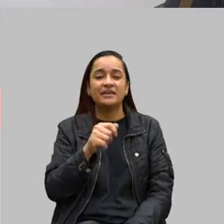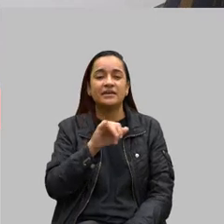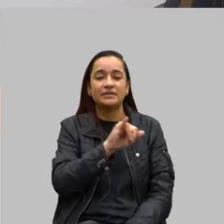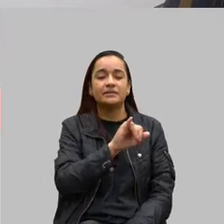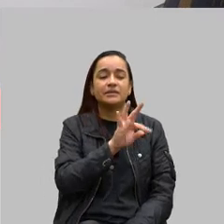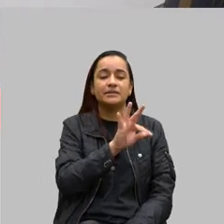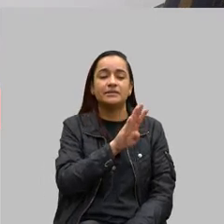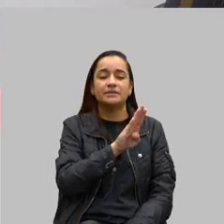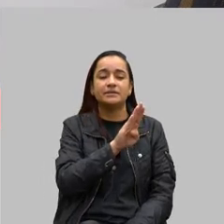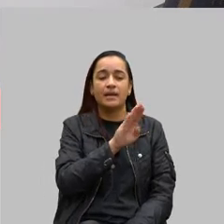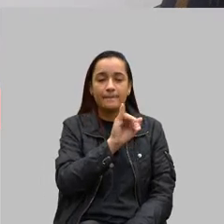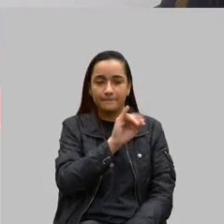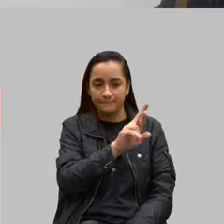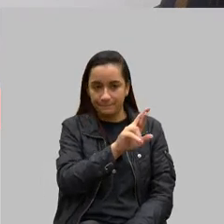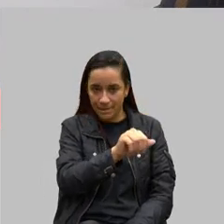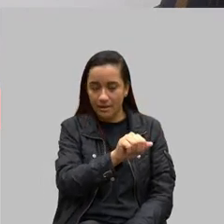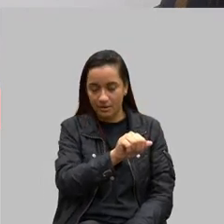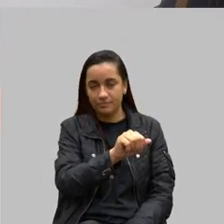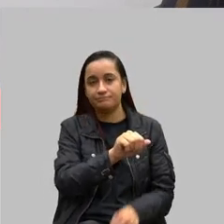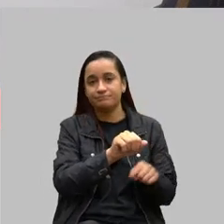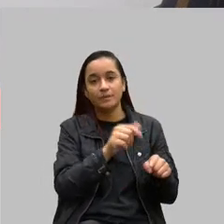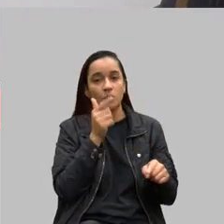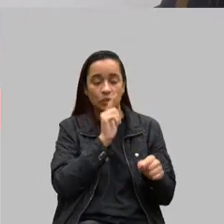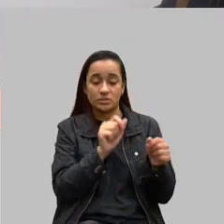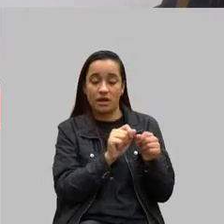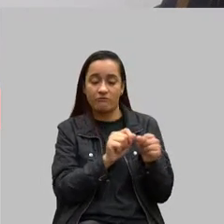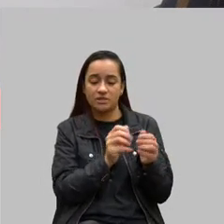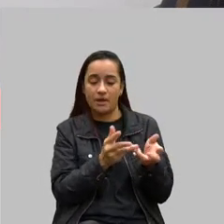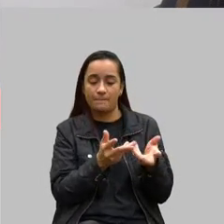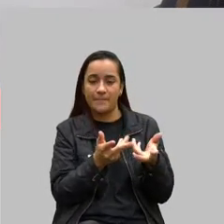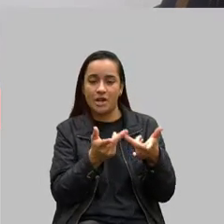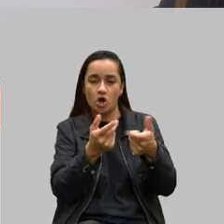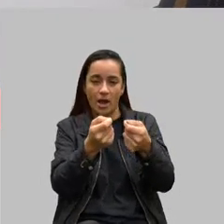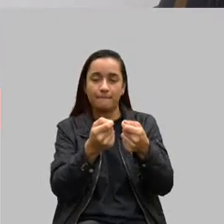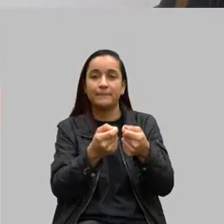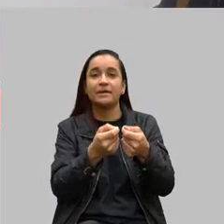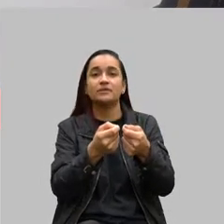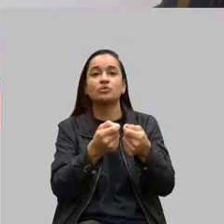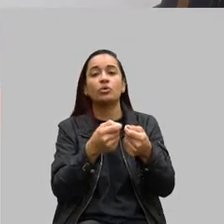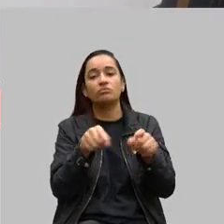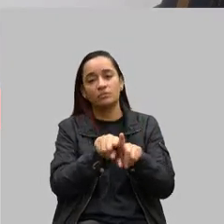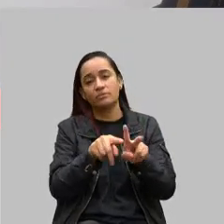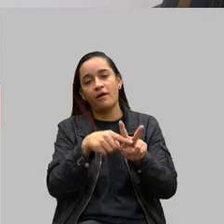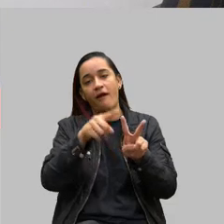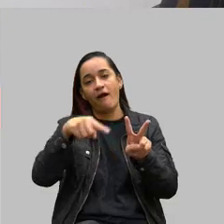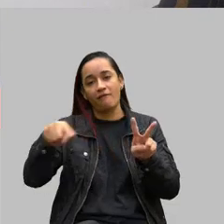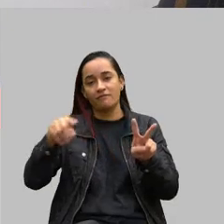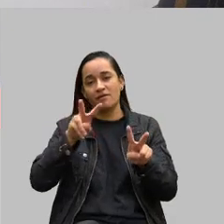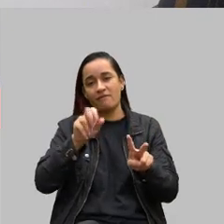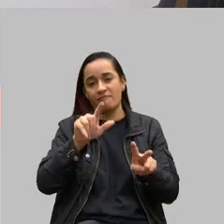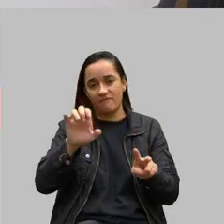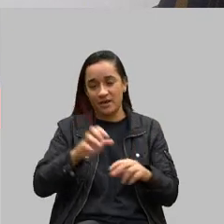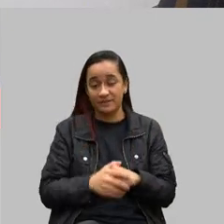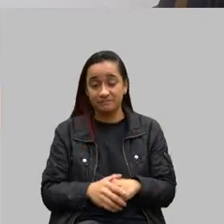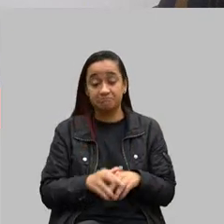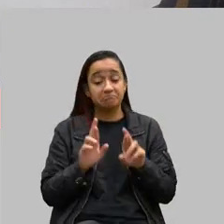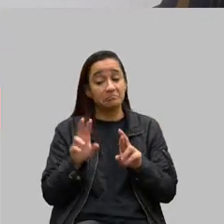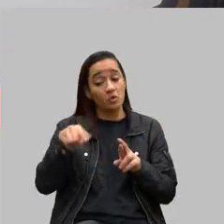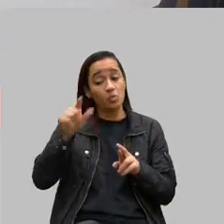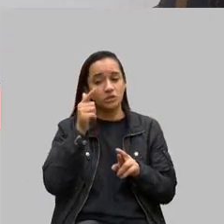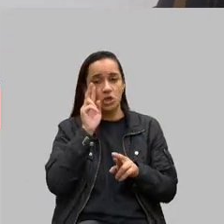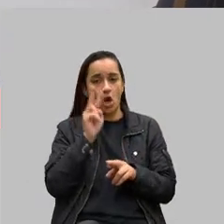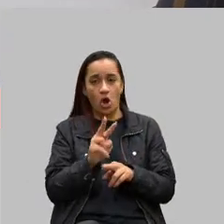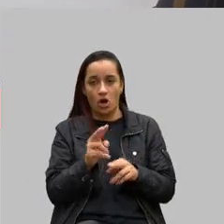poder fazer duplicação melhoramento veio até a concessão junta ali da Vale e que vocês olhem isso pra